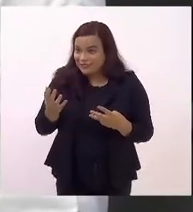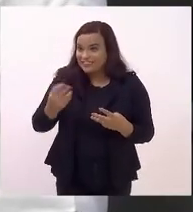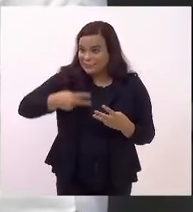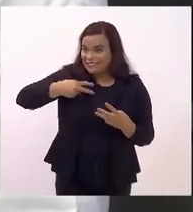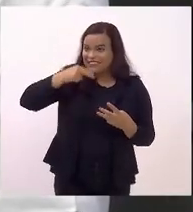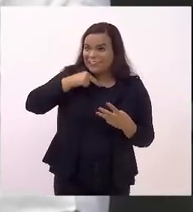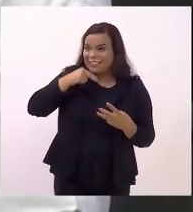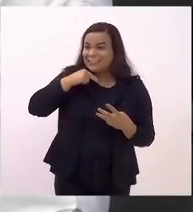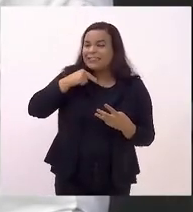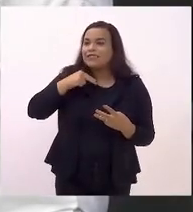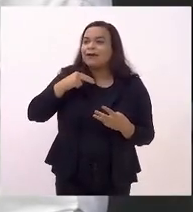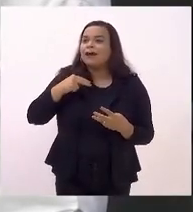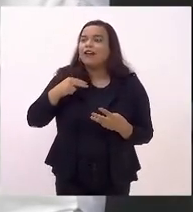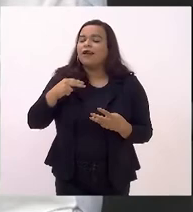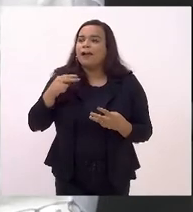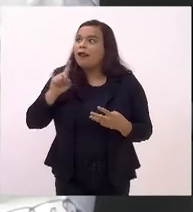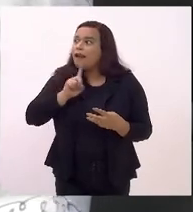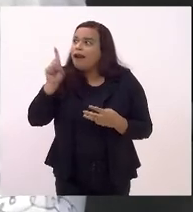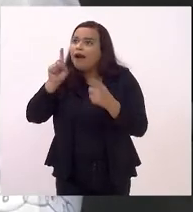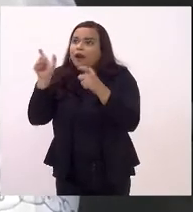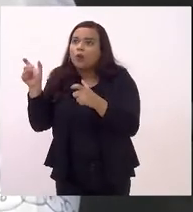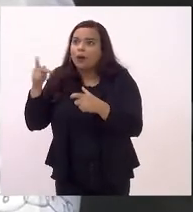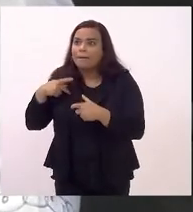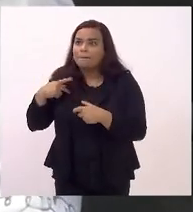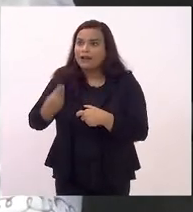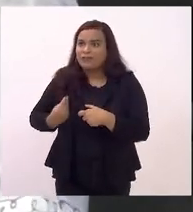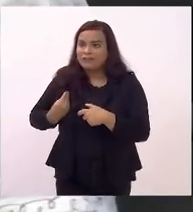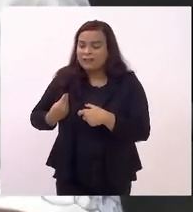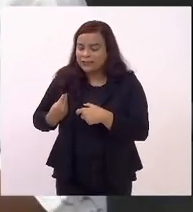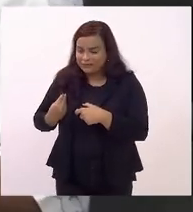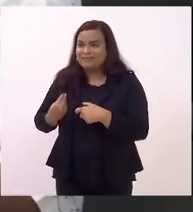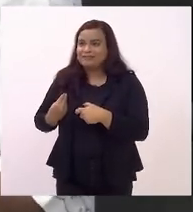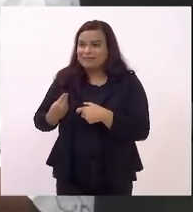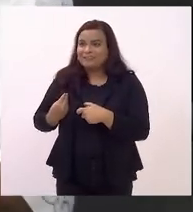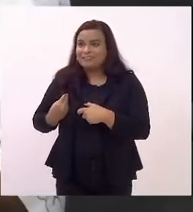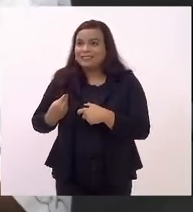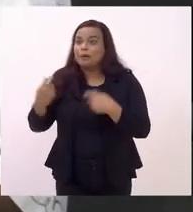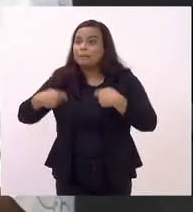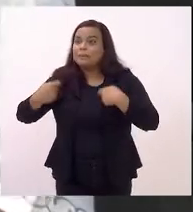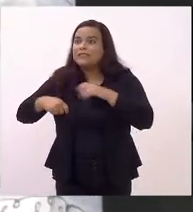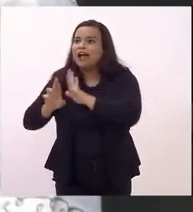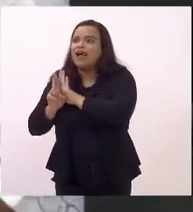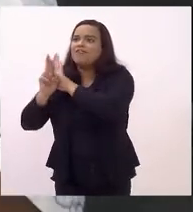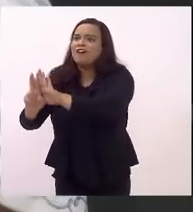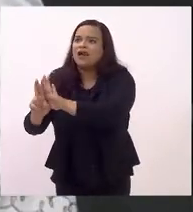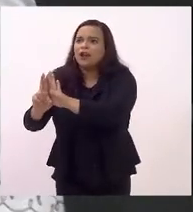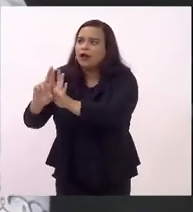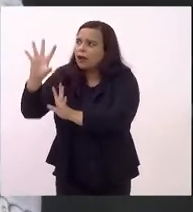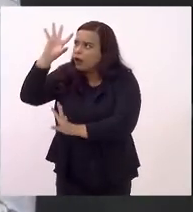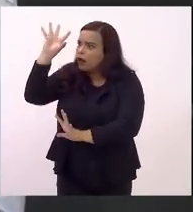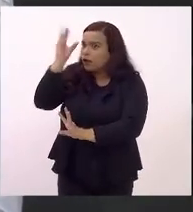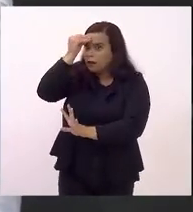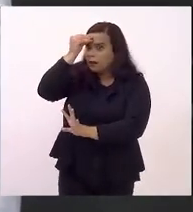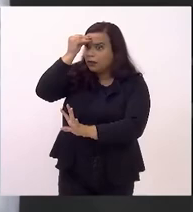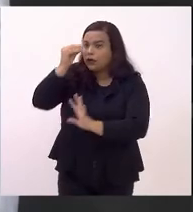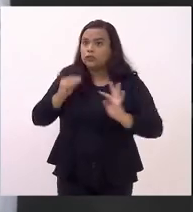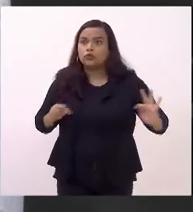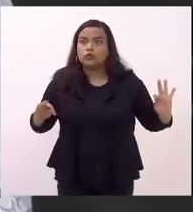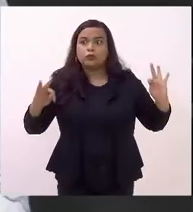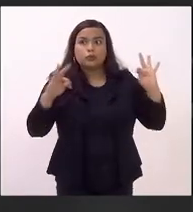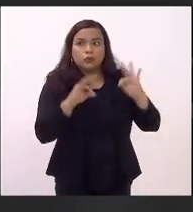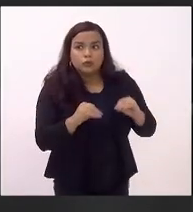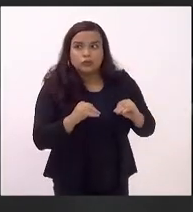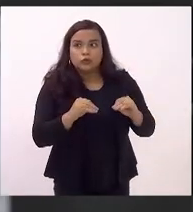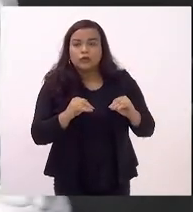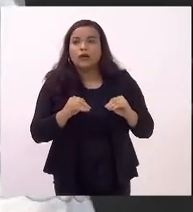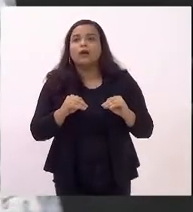Todos são Ivani dos Santos, e falam com orgulho ter esse sobrenome. Alguns escondem. Um quer ser Luan Costa,